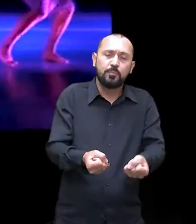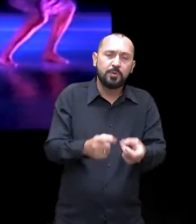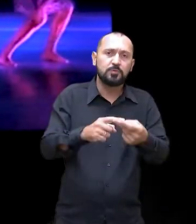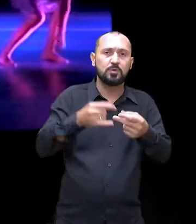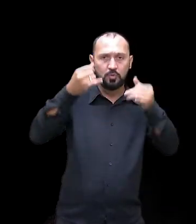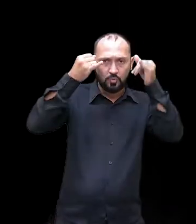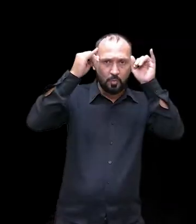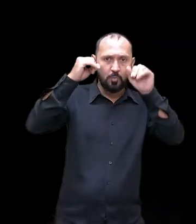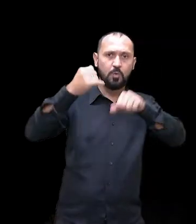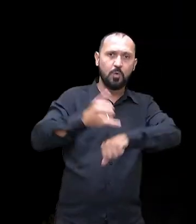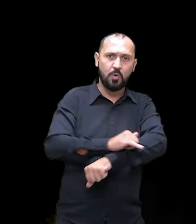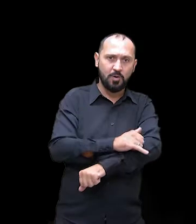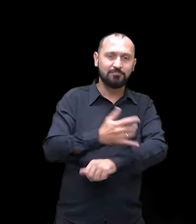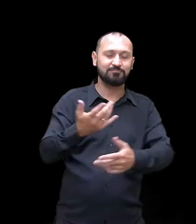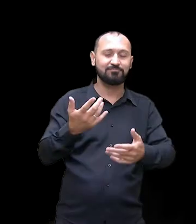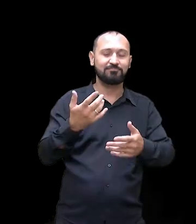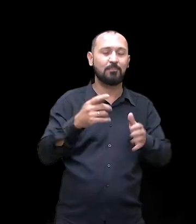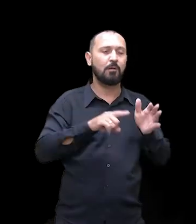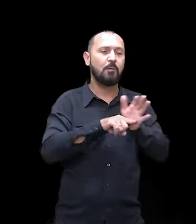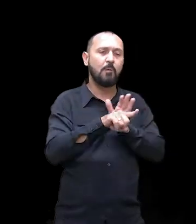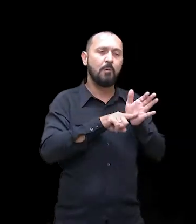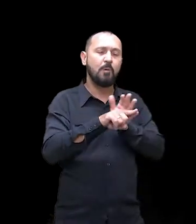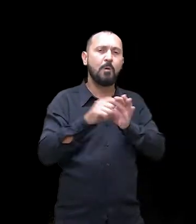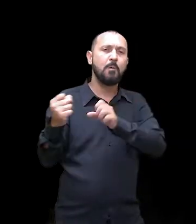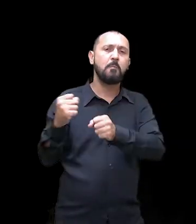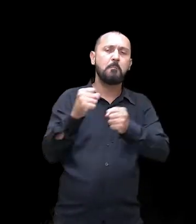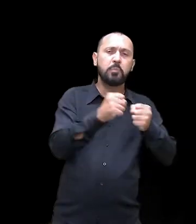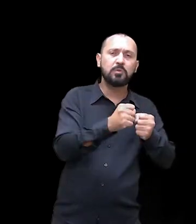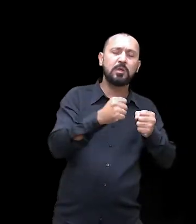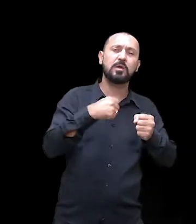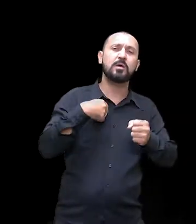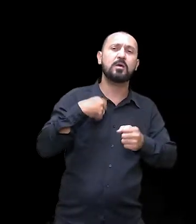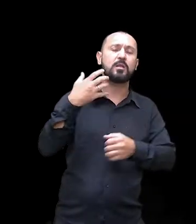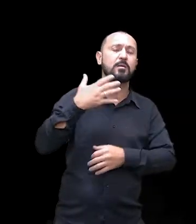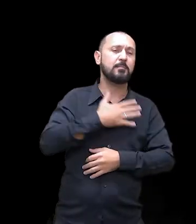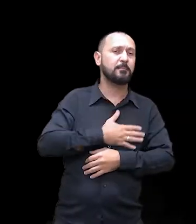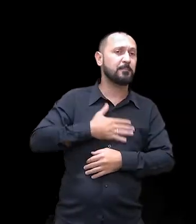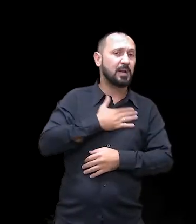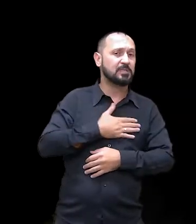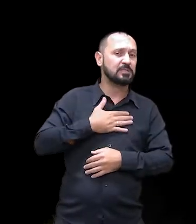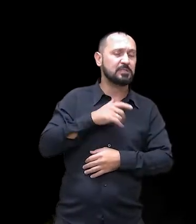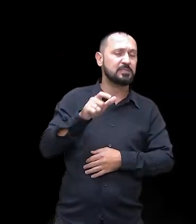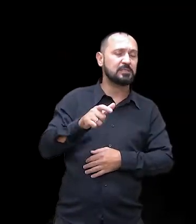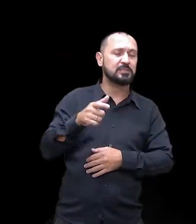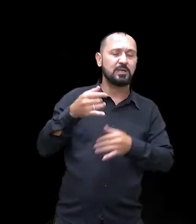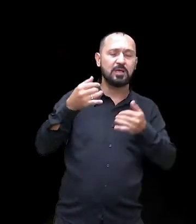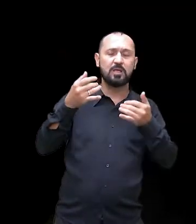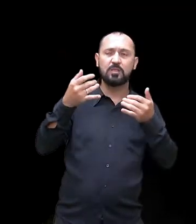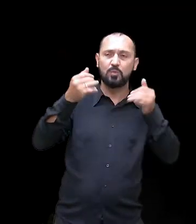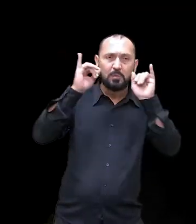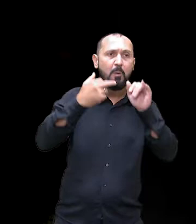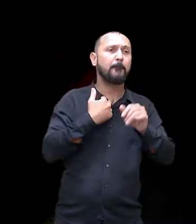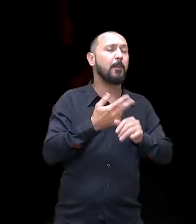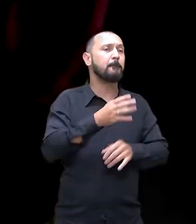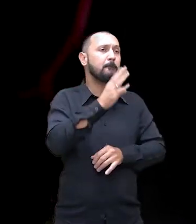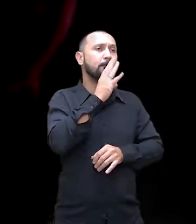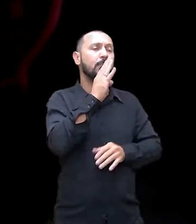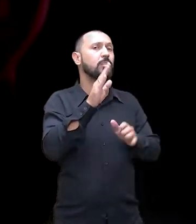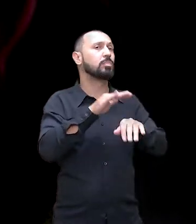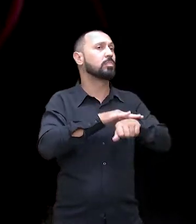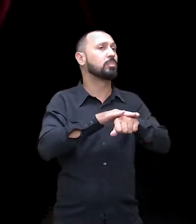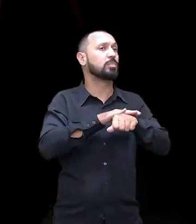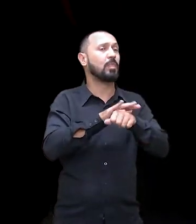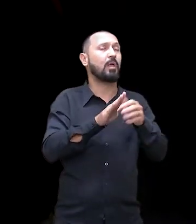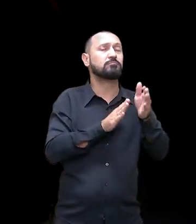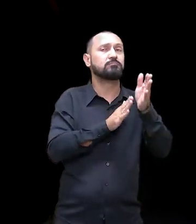arroba e do boi gordo. A exploração, poder e prazer a partir do animal, que não pode dizer nada no